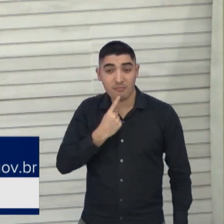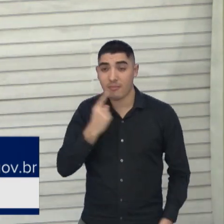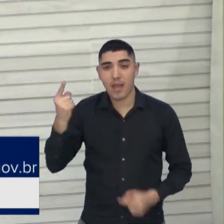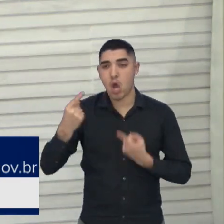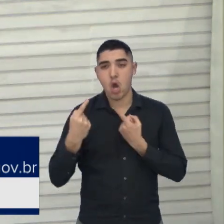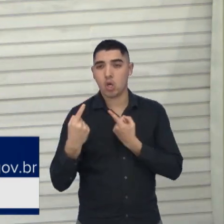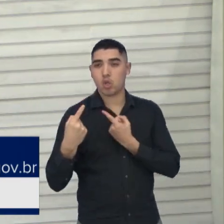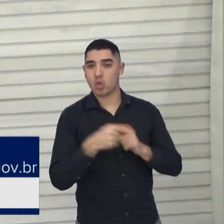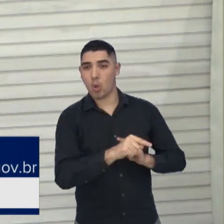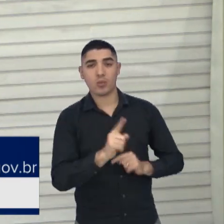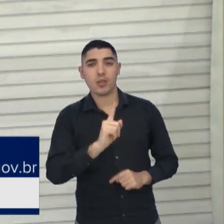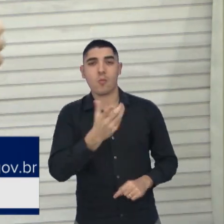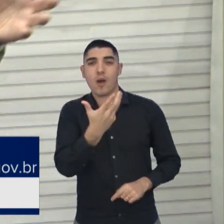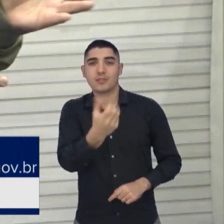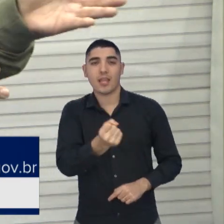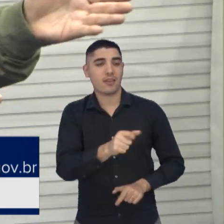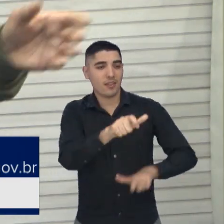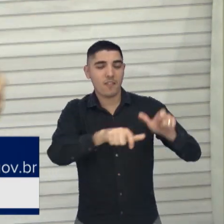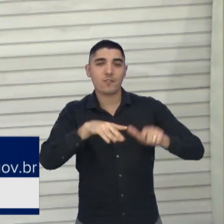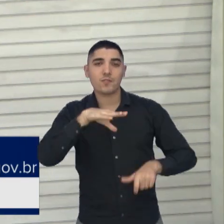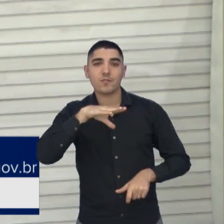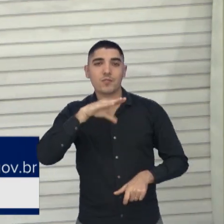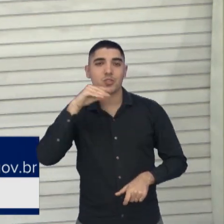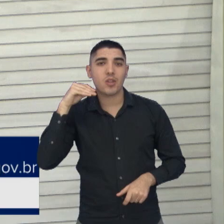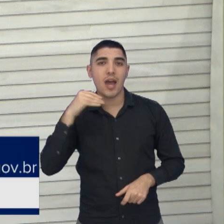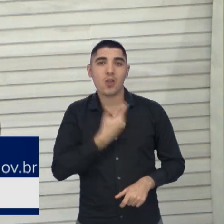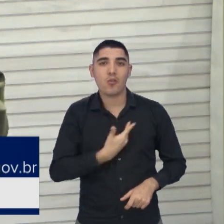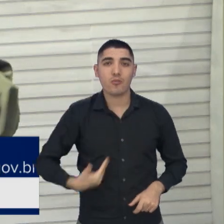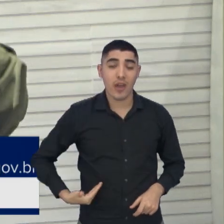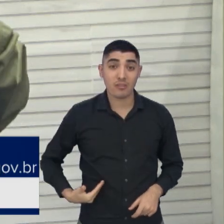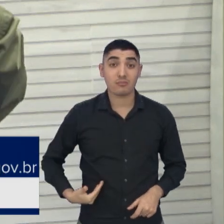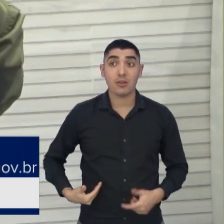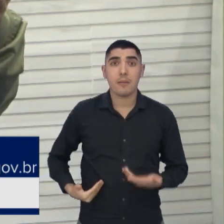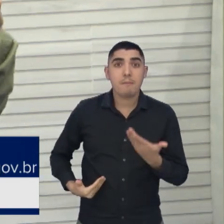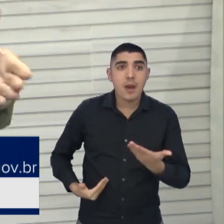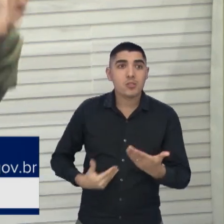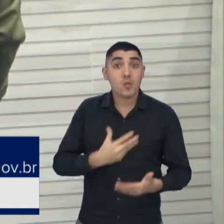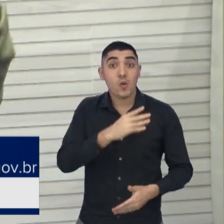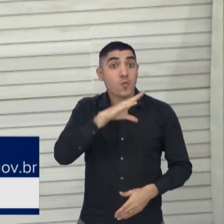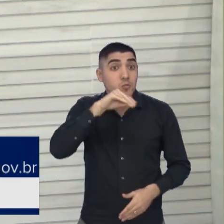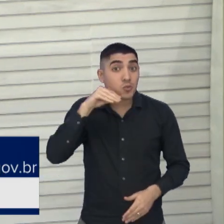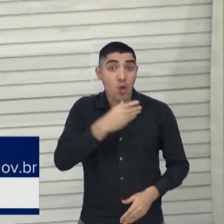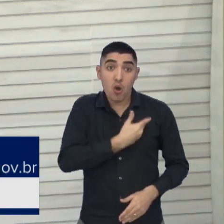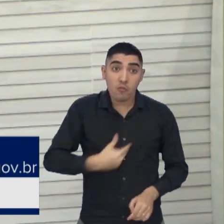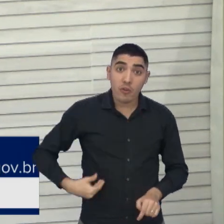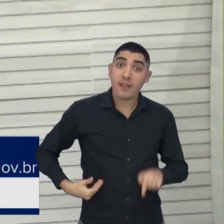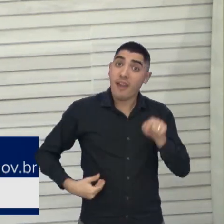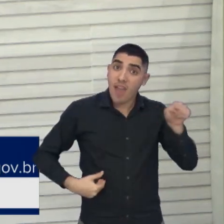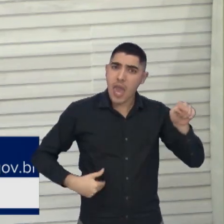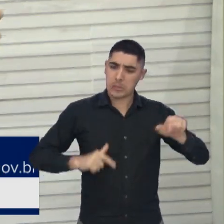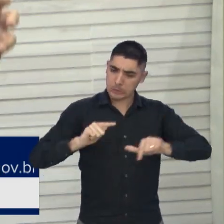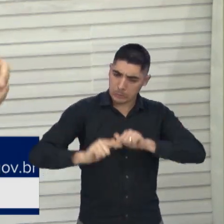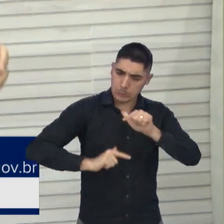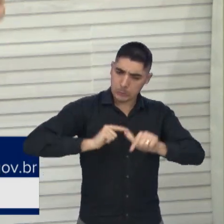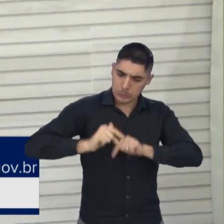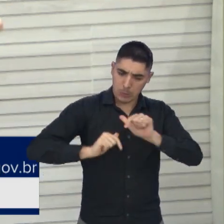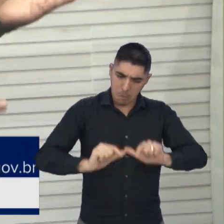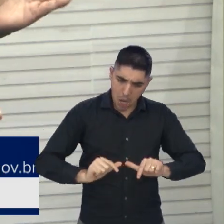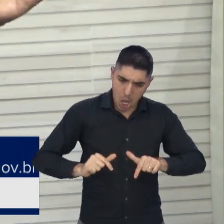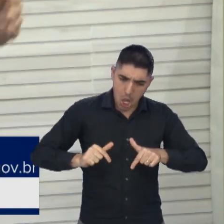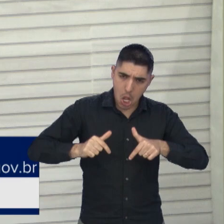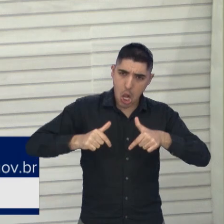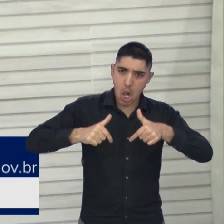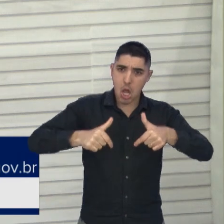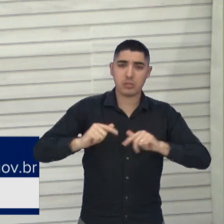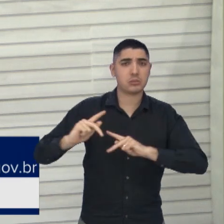municipal e é quem toca a cidade. Se a cidade tem uma boa avaliação, é exatamente porque